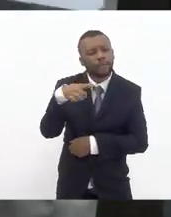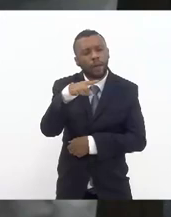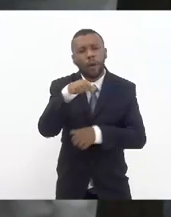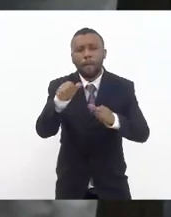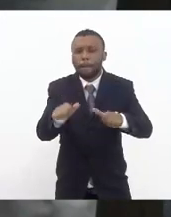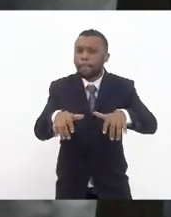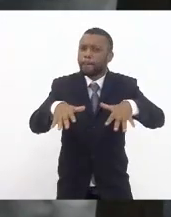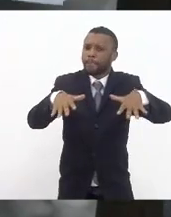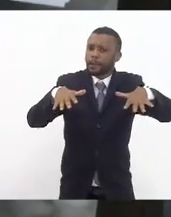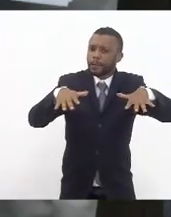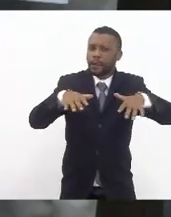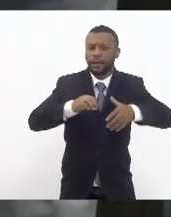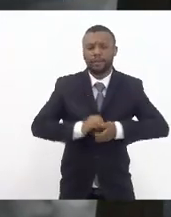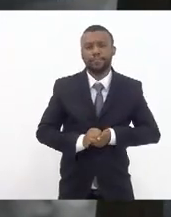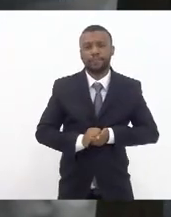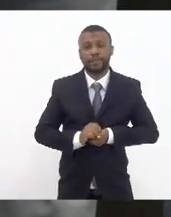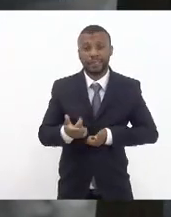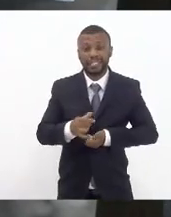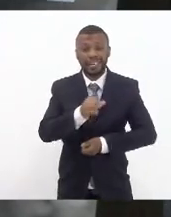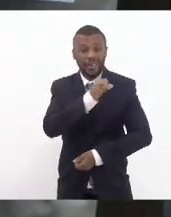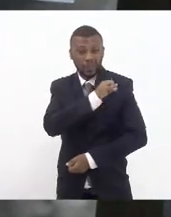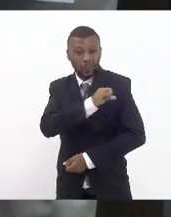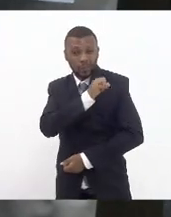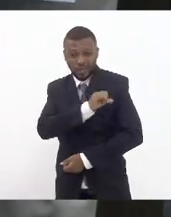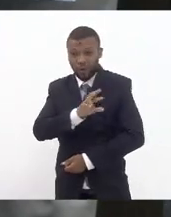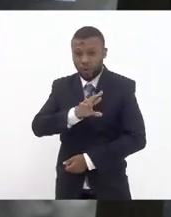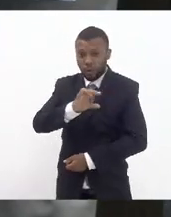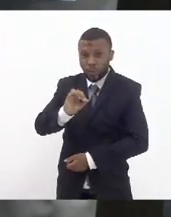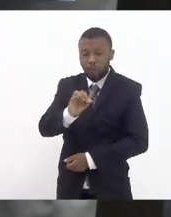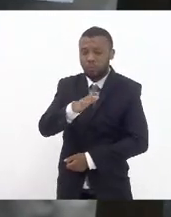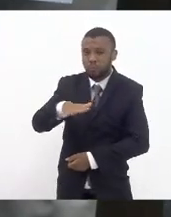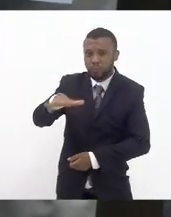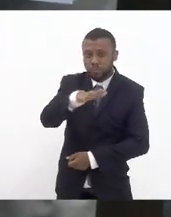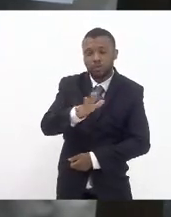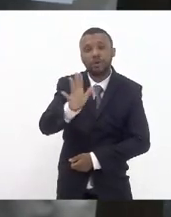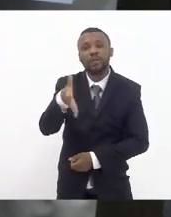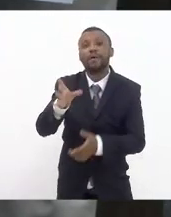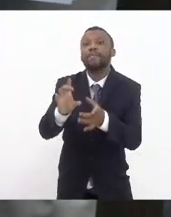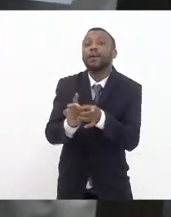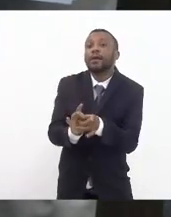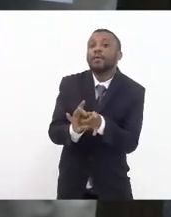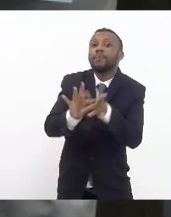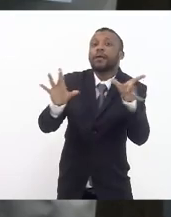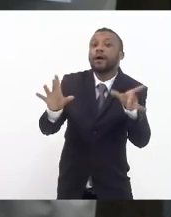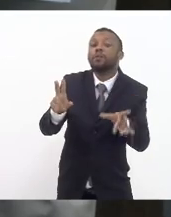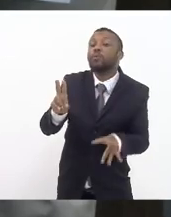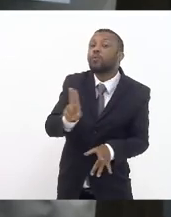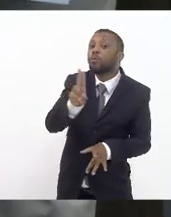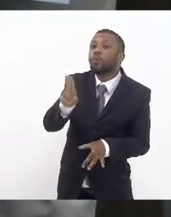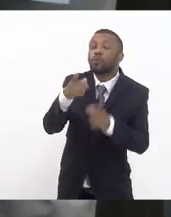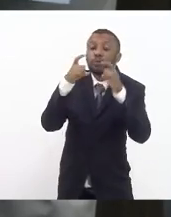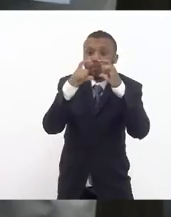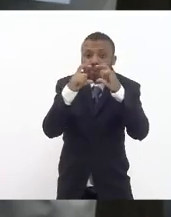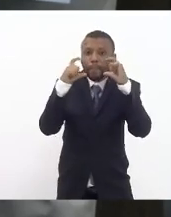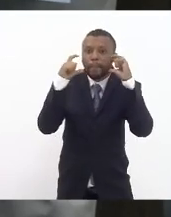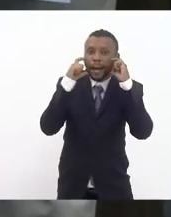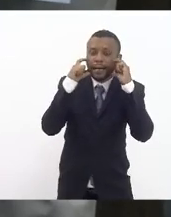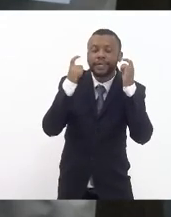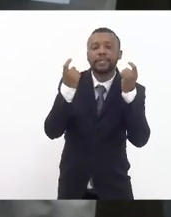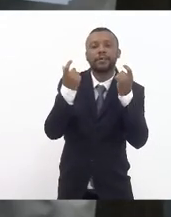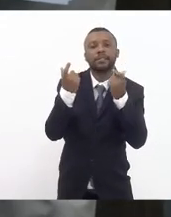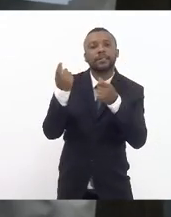plenário, que na cidade do Rio de Janeiro já foi liberado o uso de máscaras para